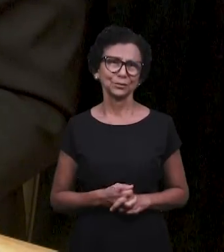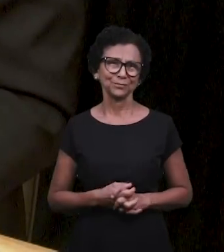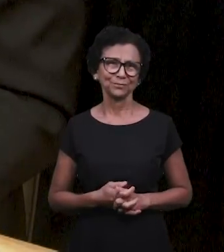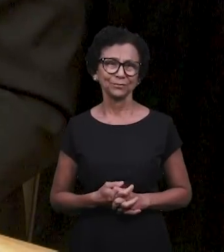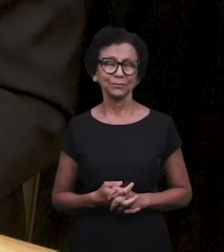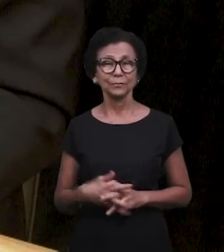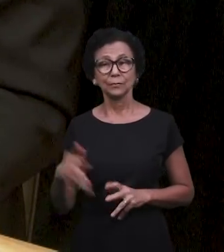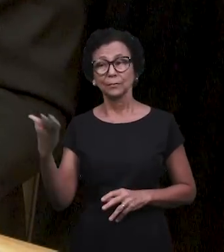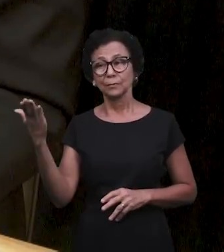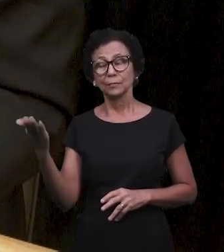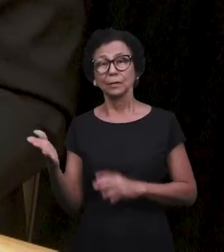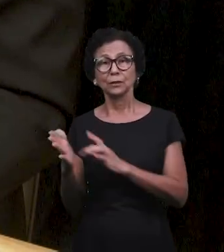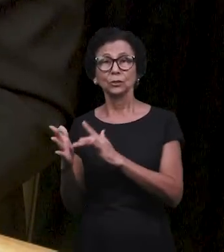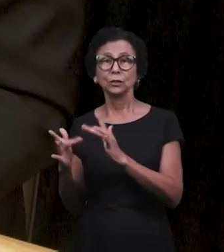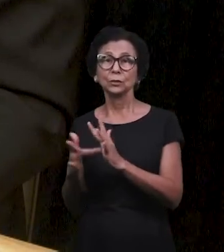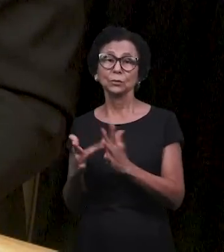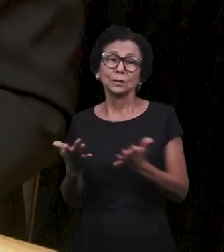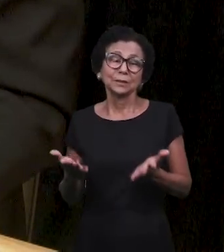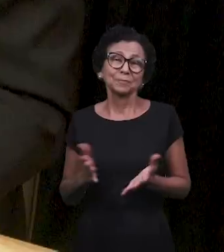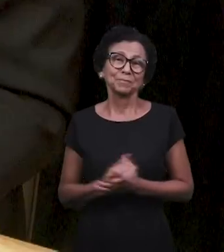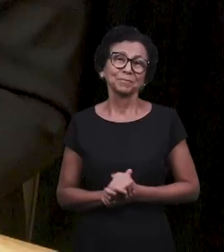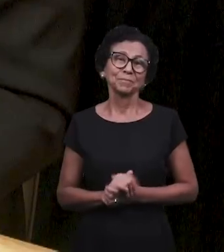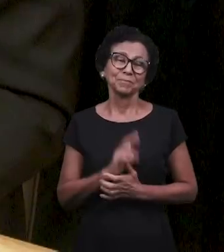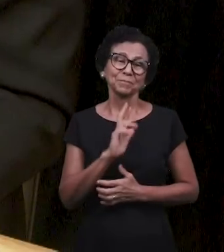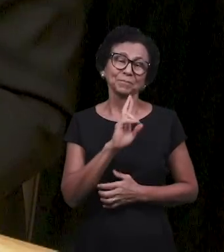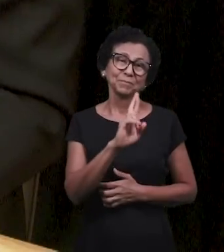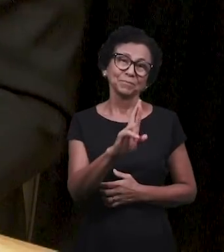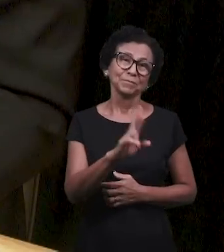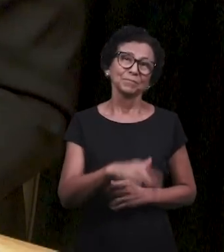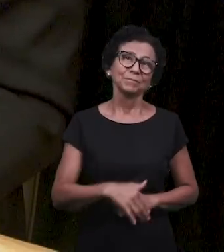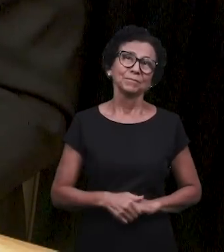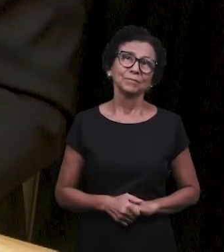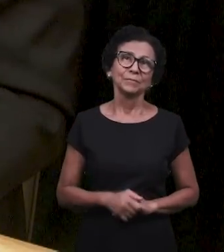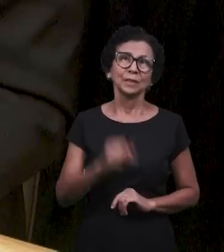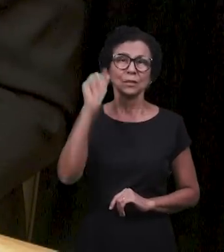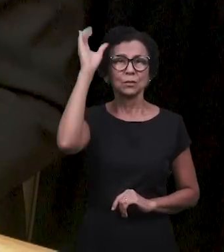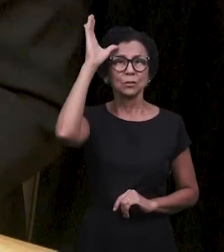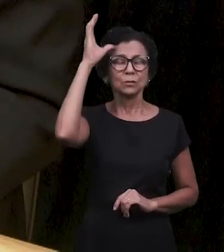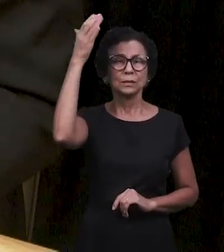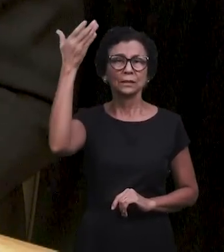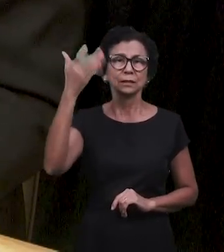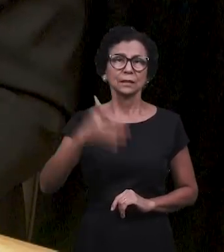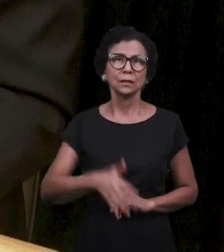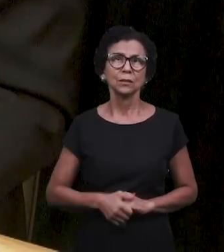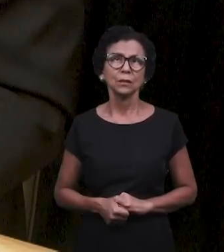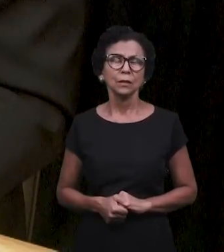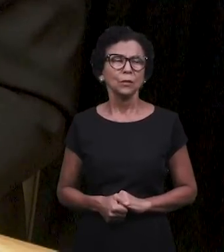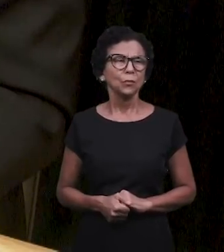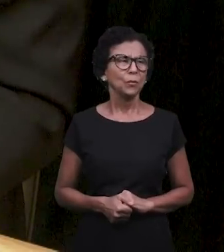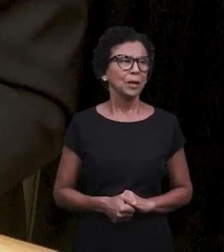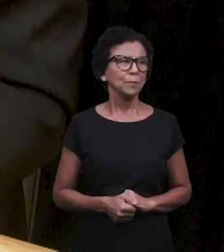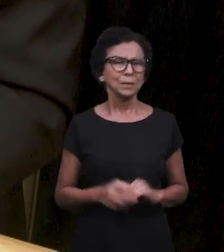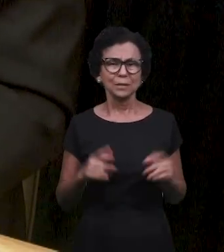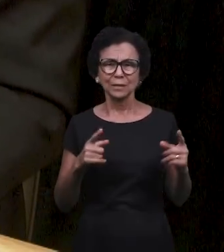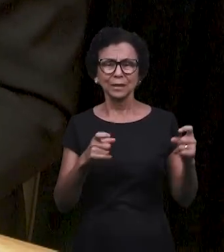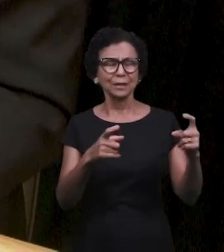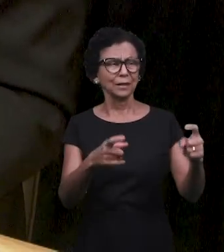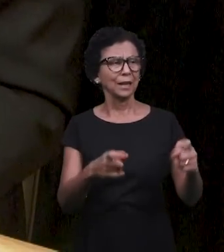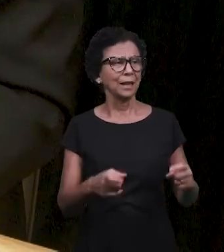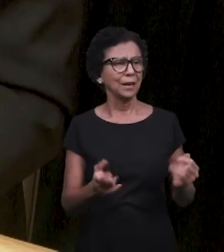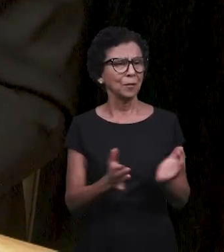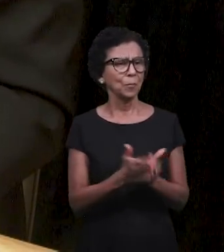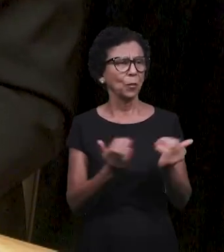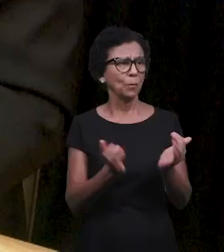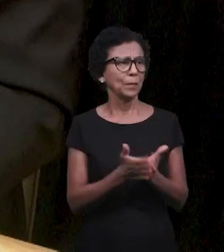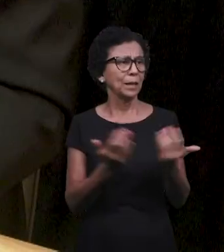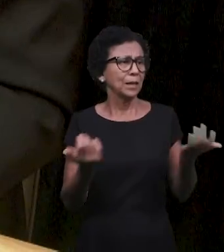Jesus. Como é que eu vejo criança morrendo? Como é que eu vejo guerra? Como é que eu vejo tanta